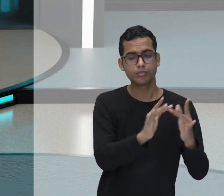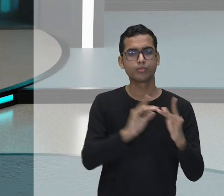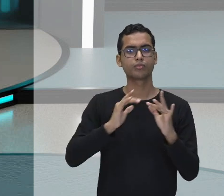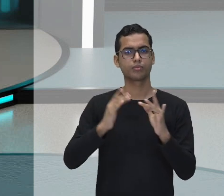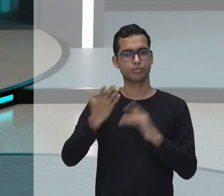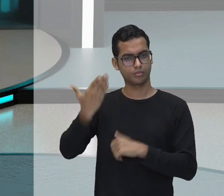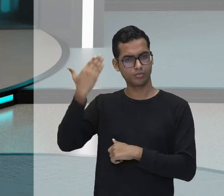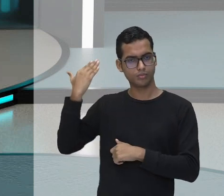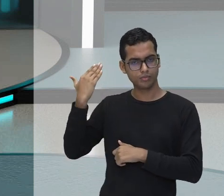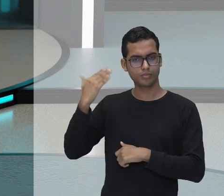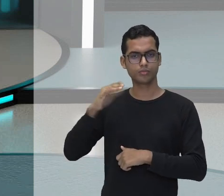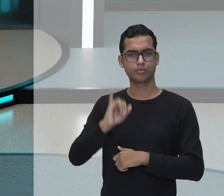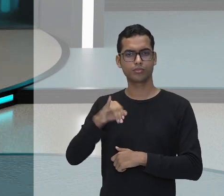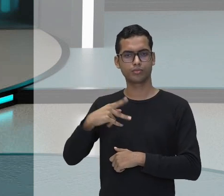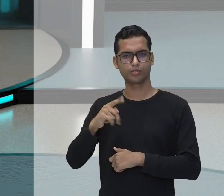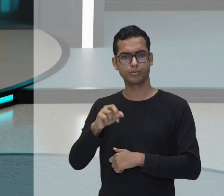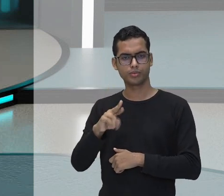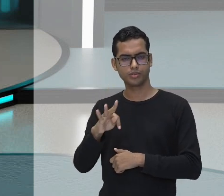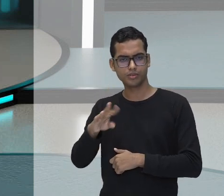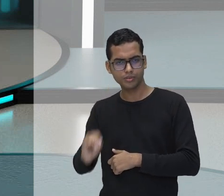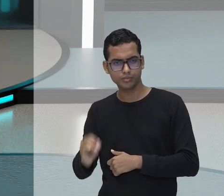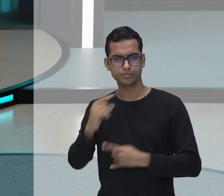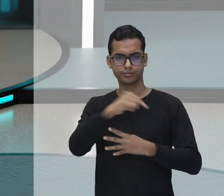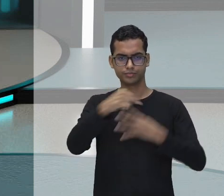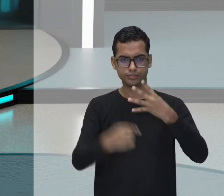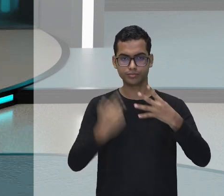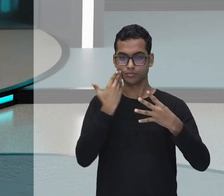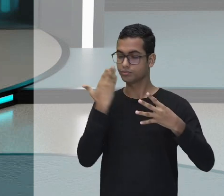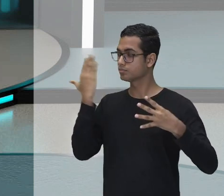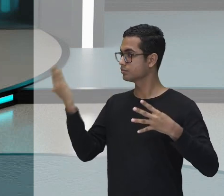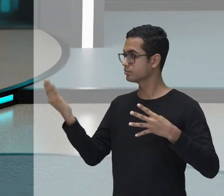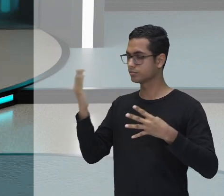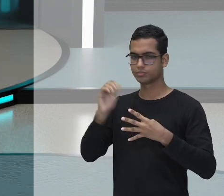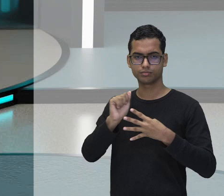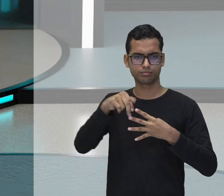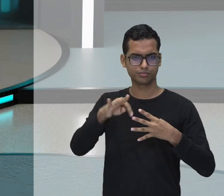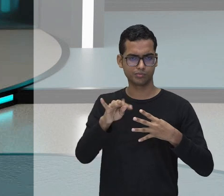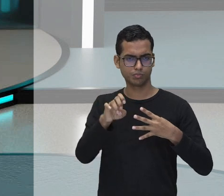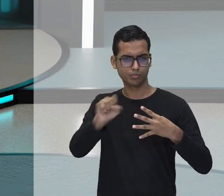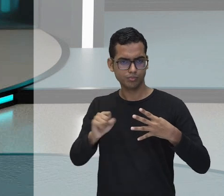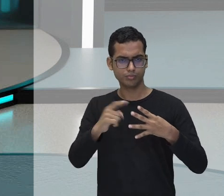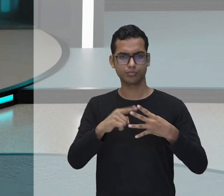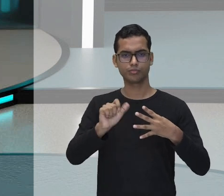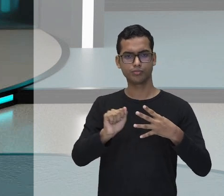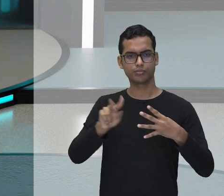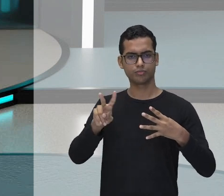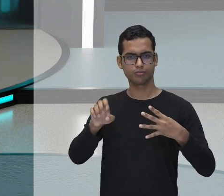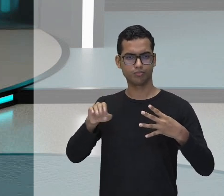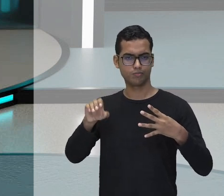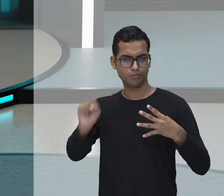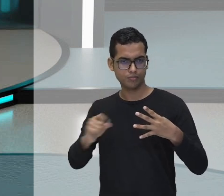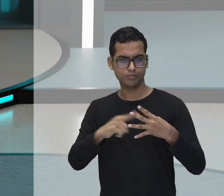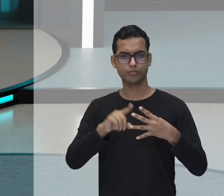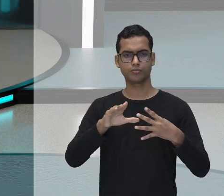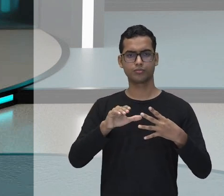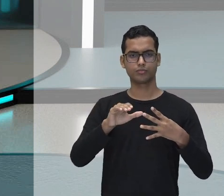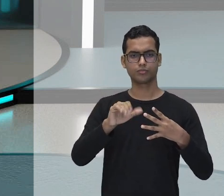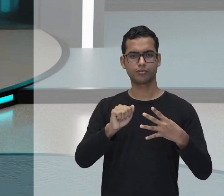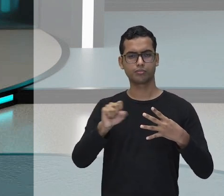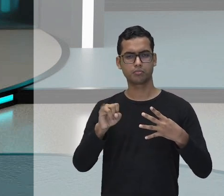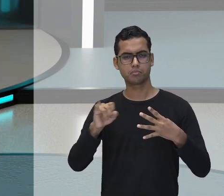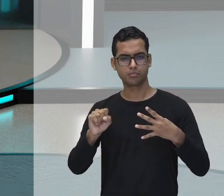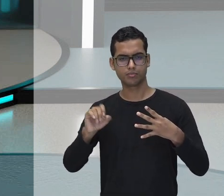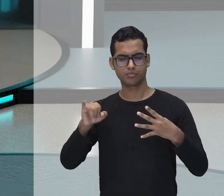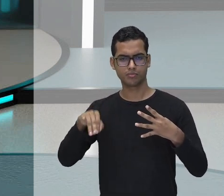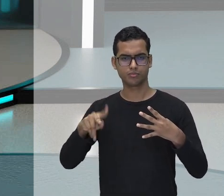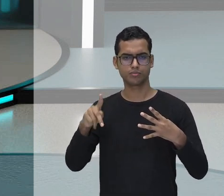Antes, a veces, percebem aí? Antes, a veces, casi sempre, a menudo. Acabei